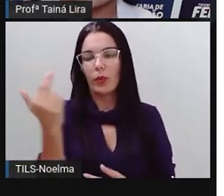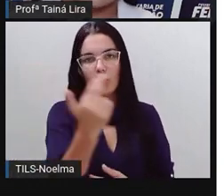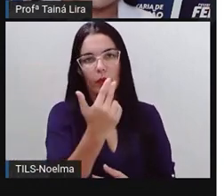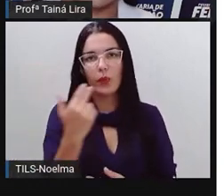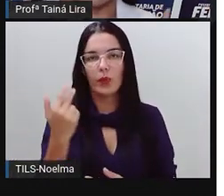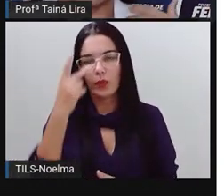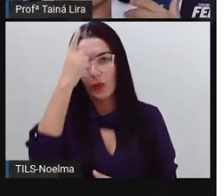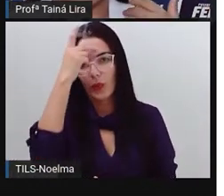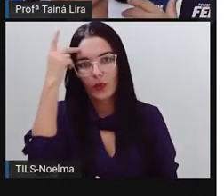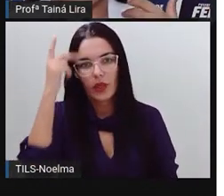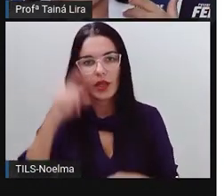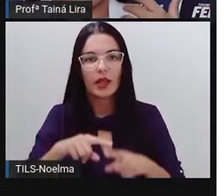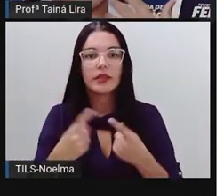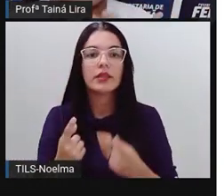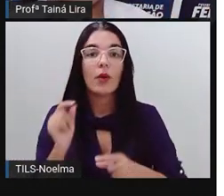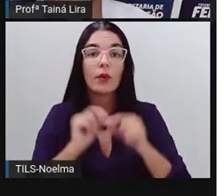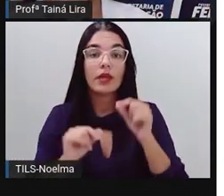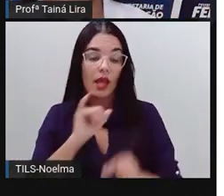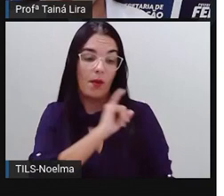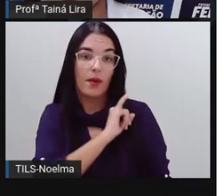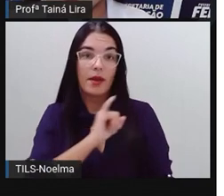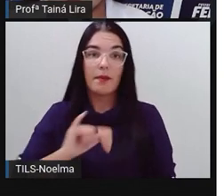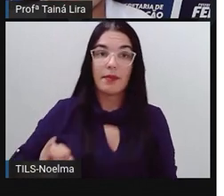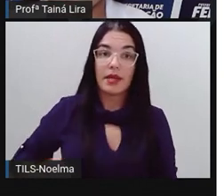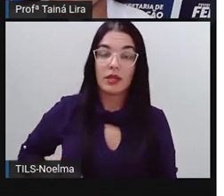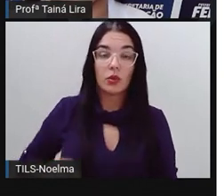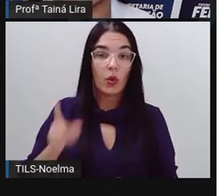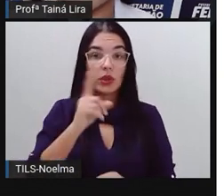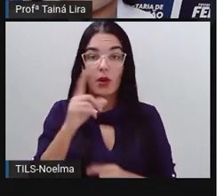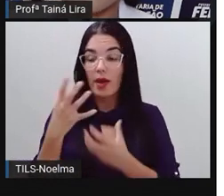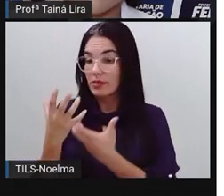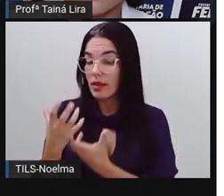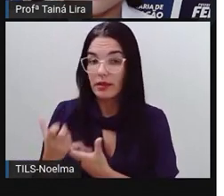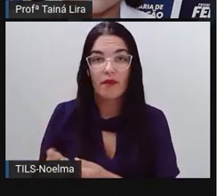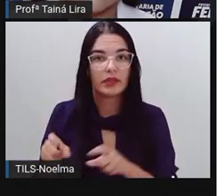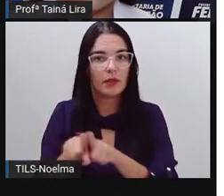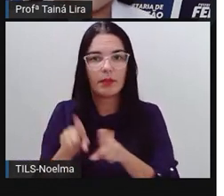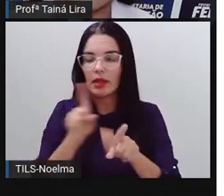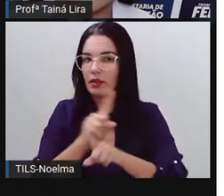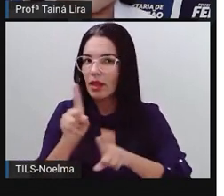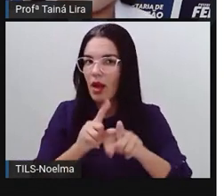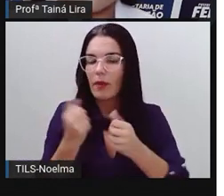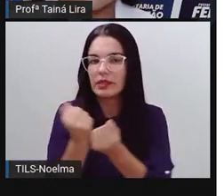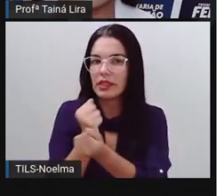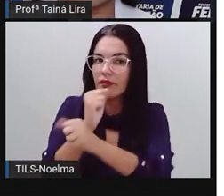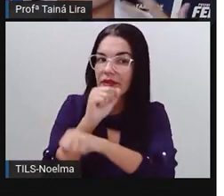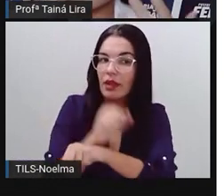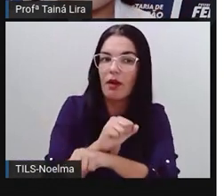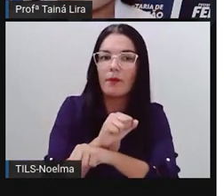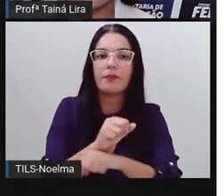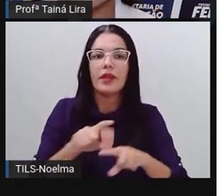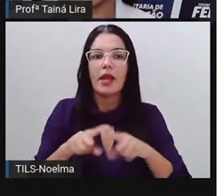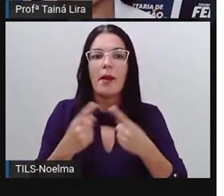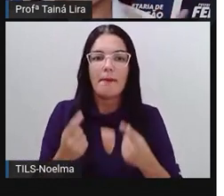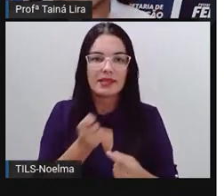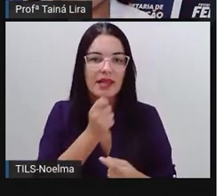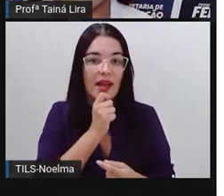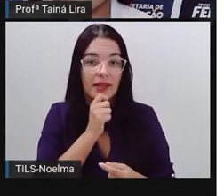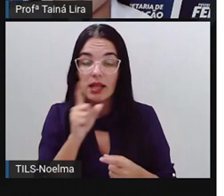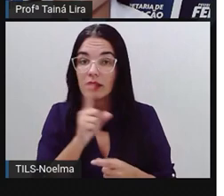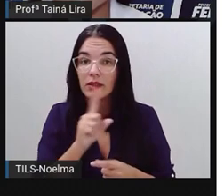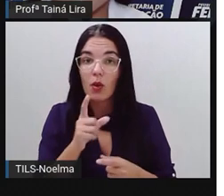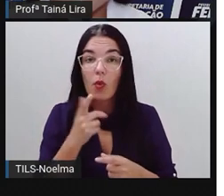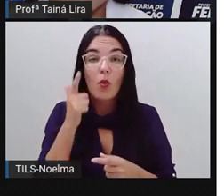E aí o próprio Imperador já não concordava também com essa questão da escravidão mas ele ainda não